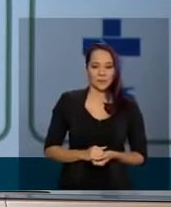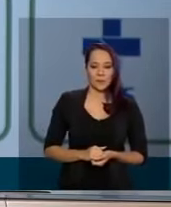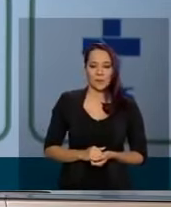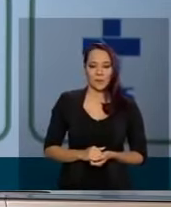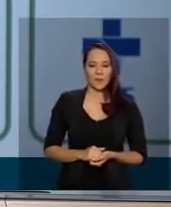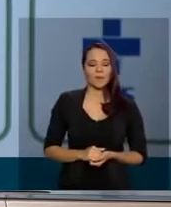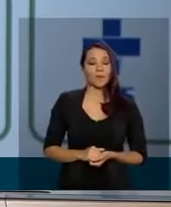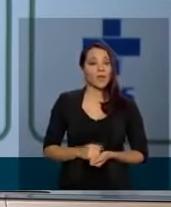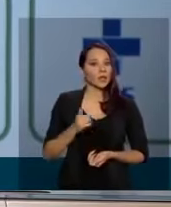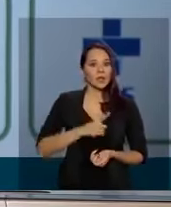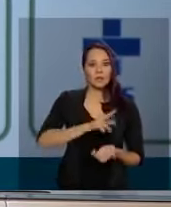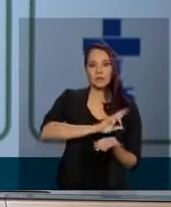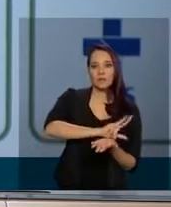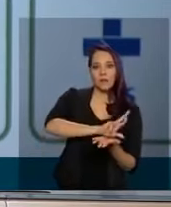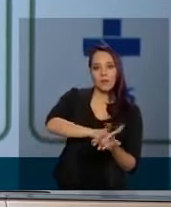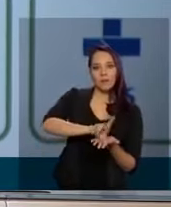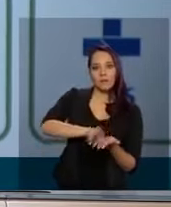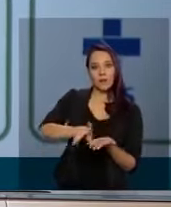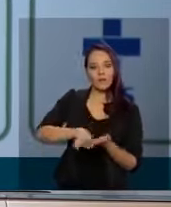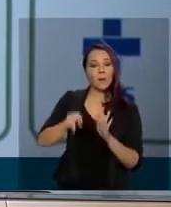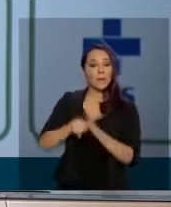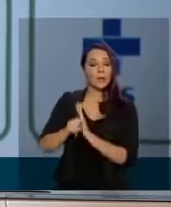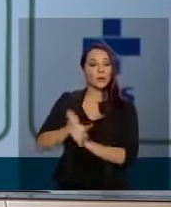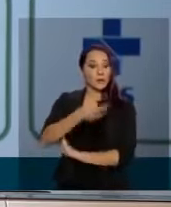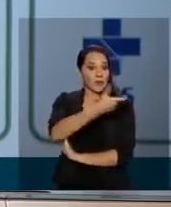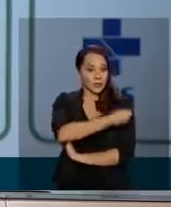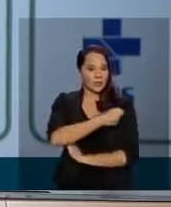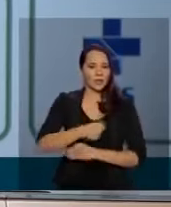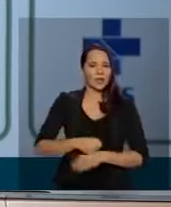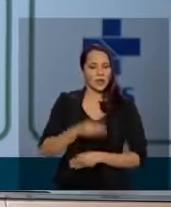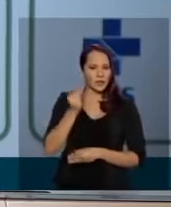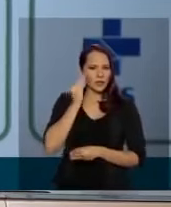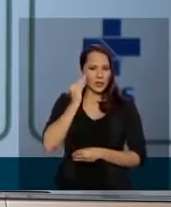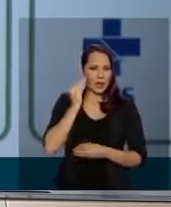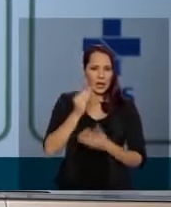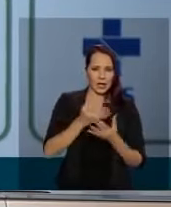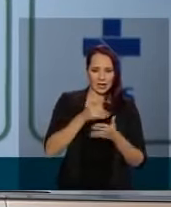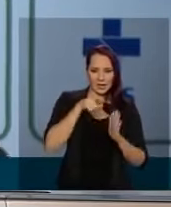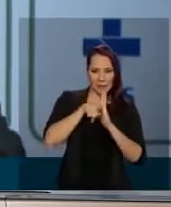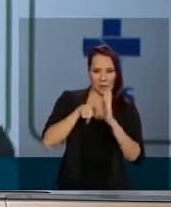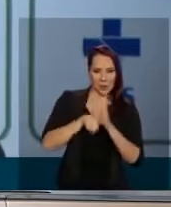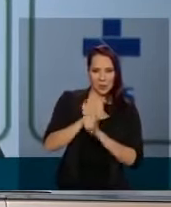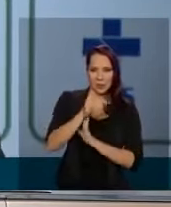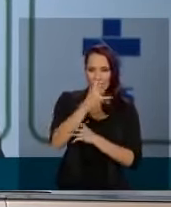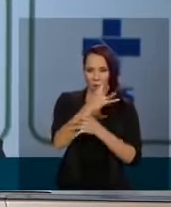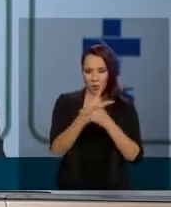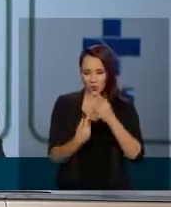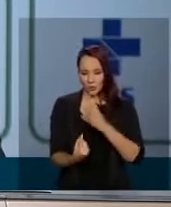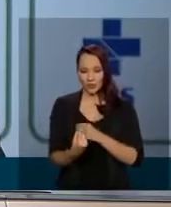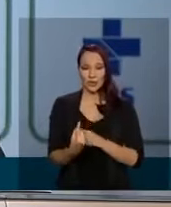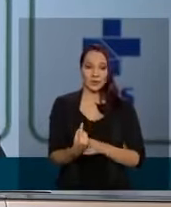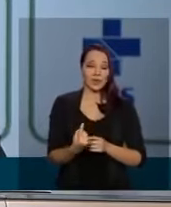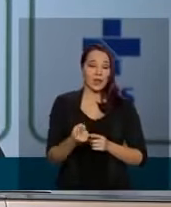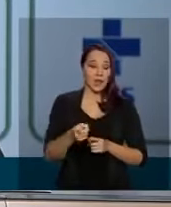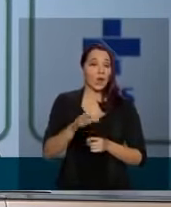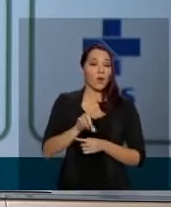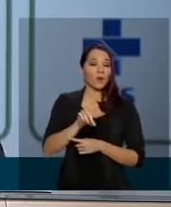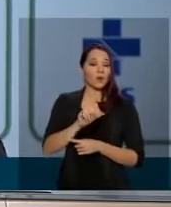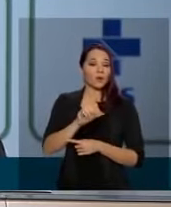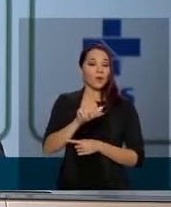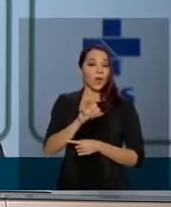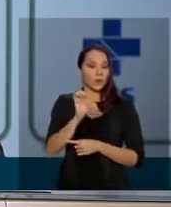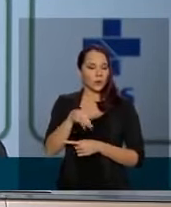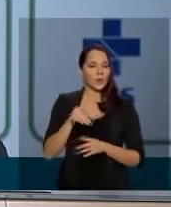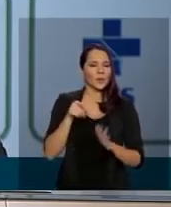Secretário, nós temos diversas perguntas sobre vacinas e eu vou tentar uni-las para otimizar. O Dalton Almeida, da IPTV,